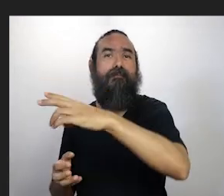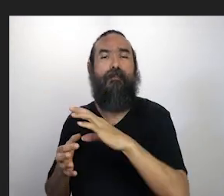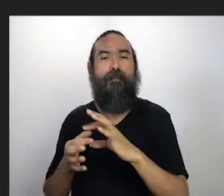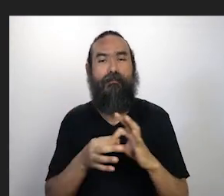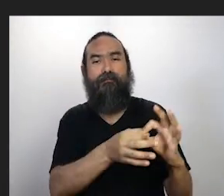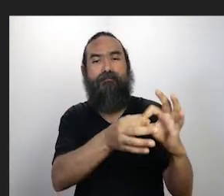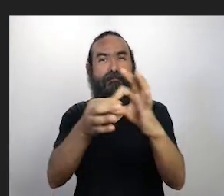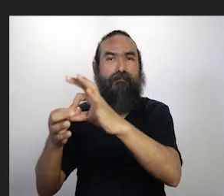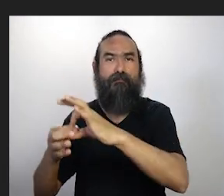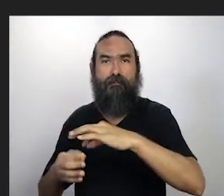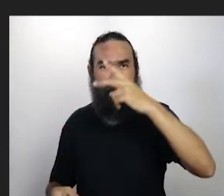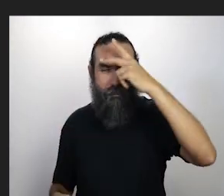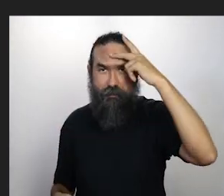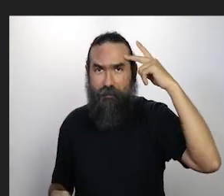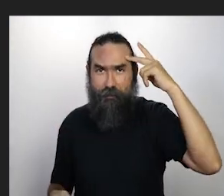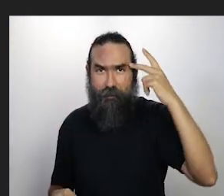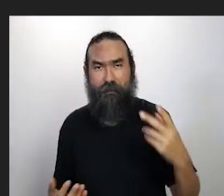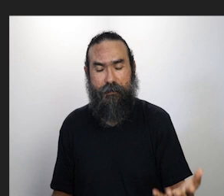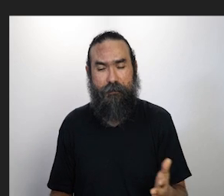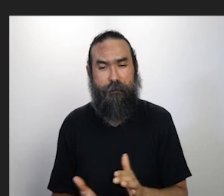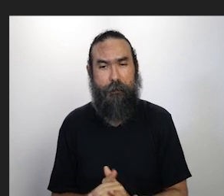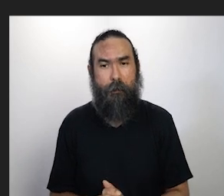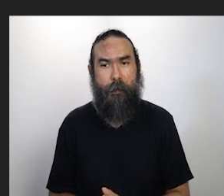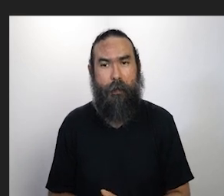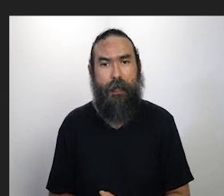isso. E aí, para concluir,